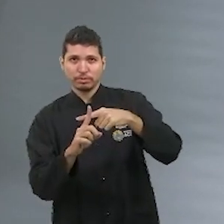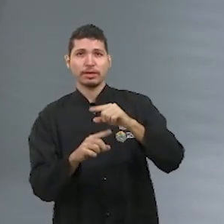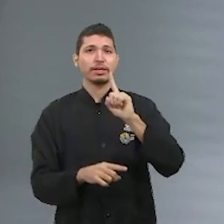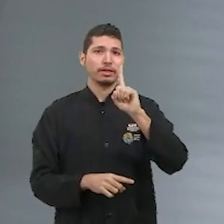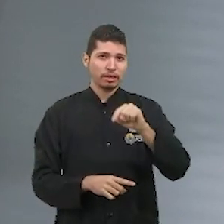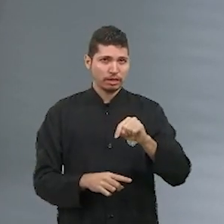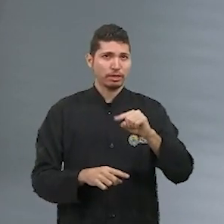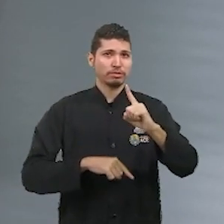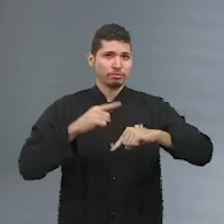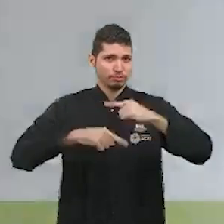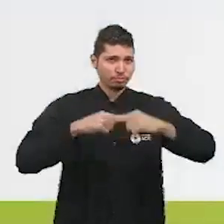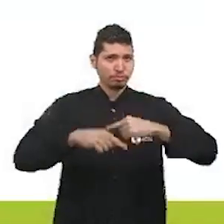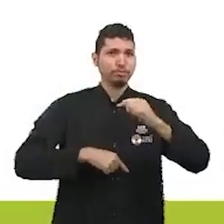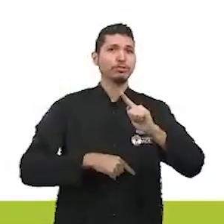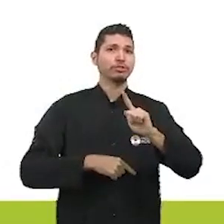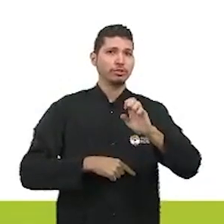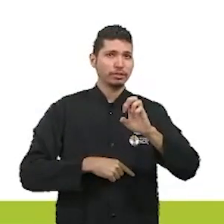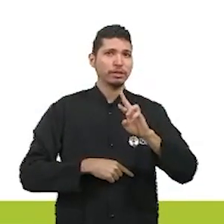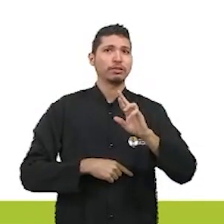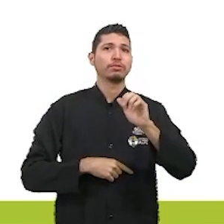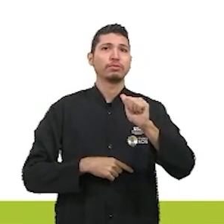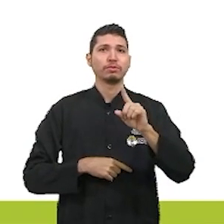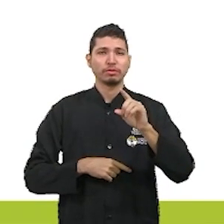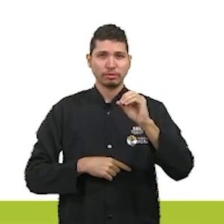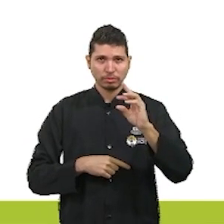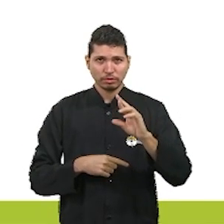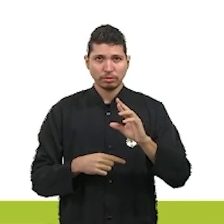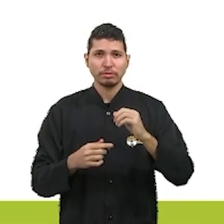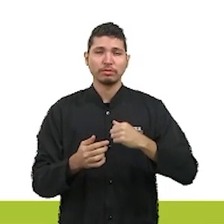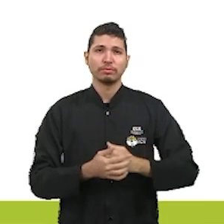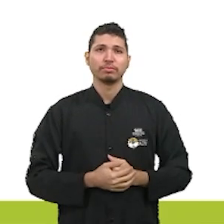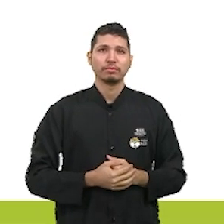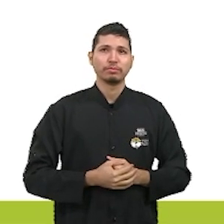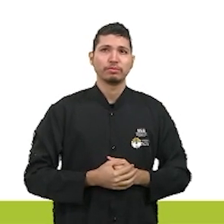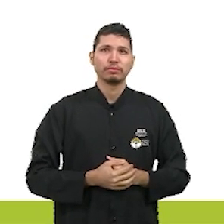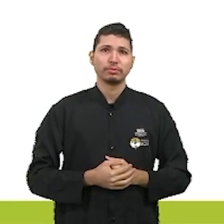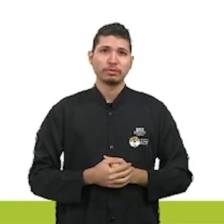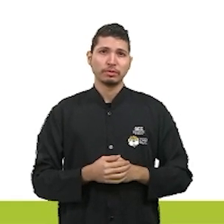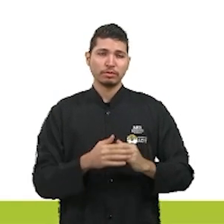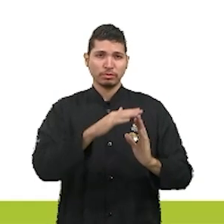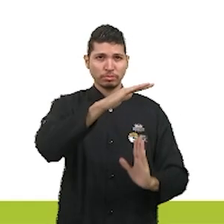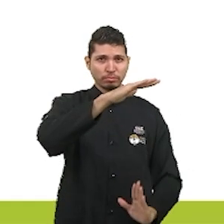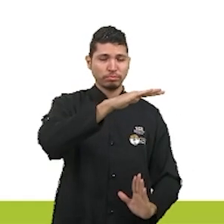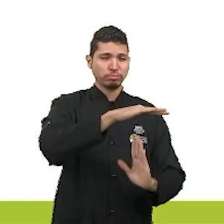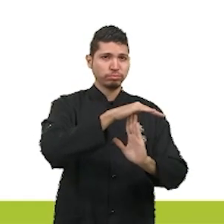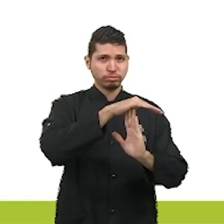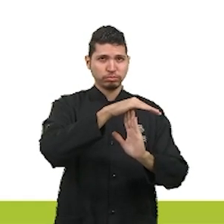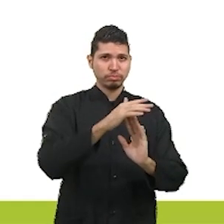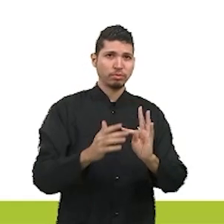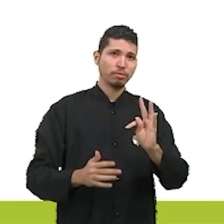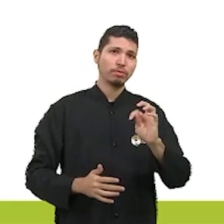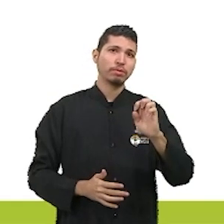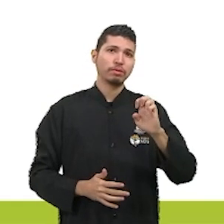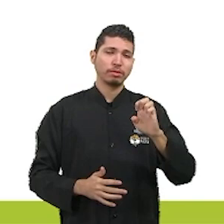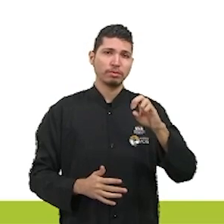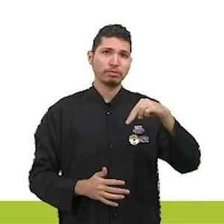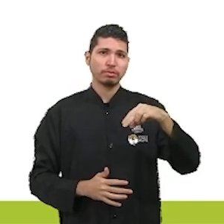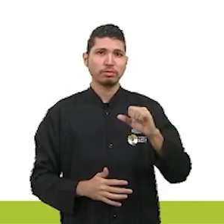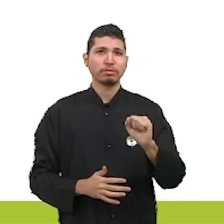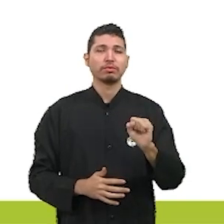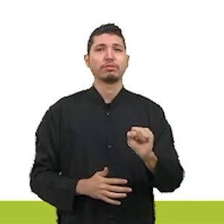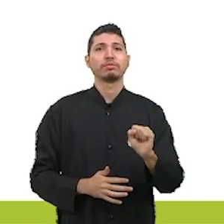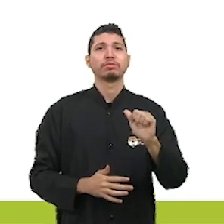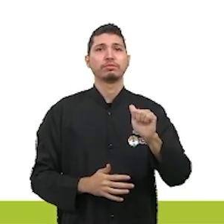bem? Continuando, então, o valor máximo da tensão. Como nós estamos falando de gerador, que está gerando